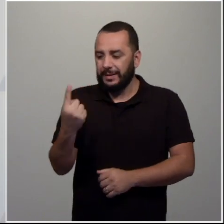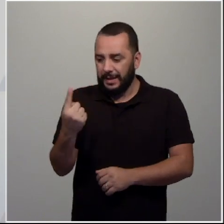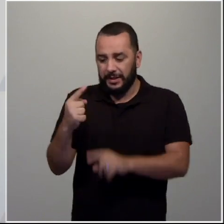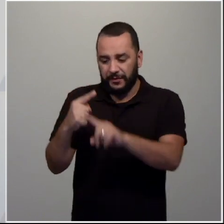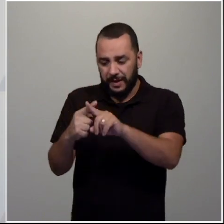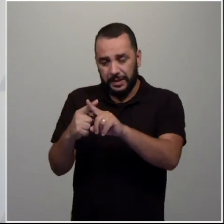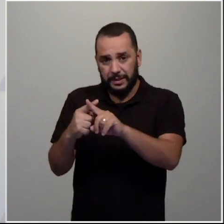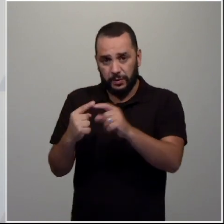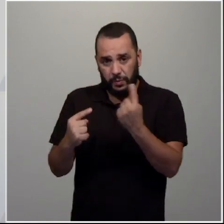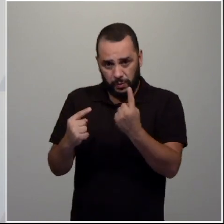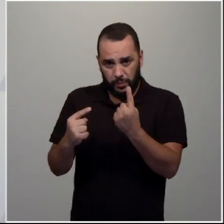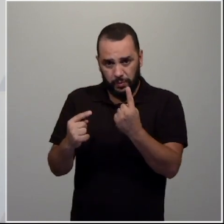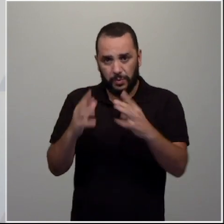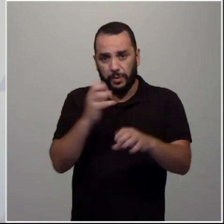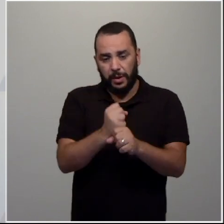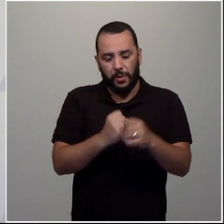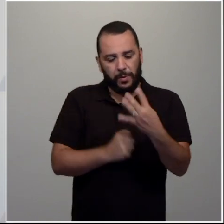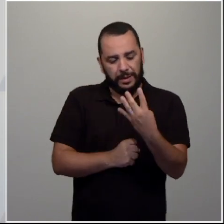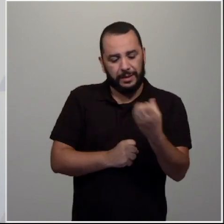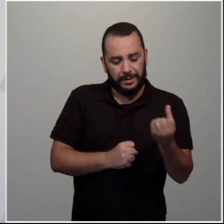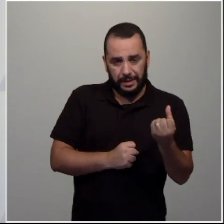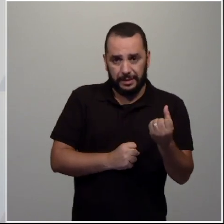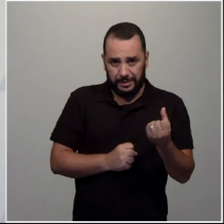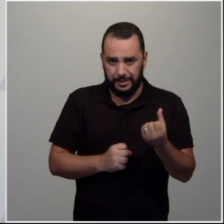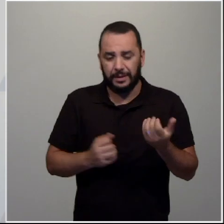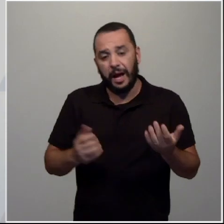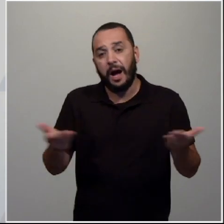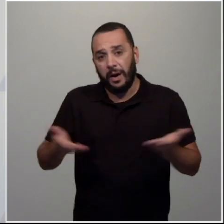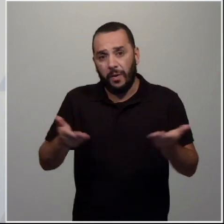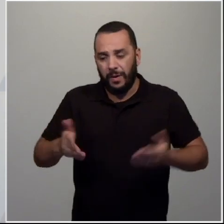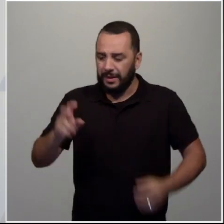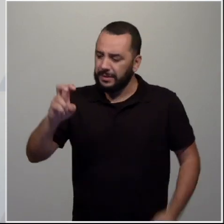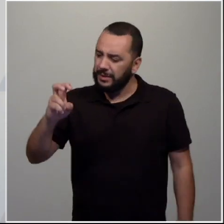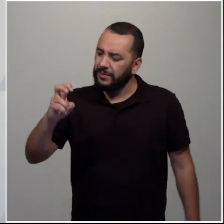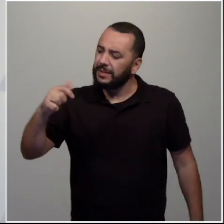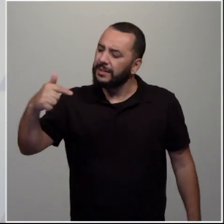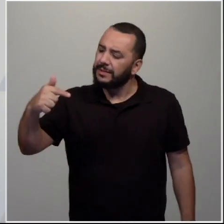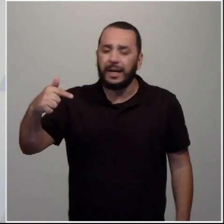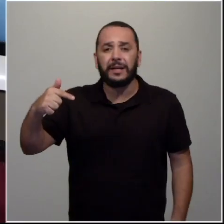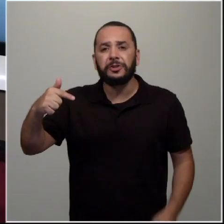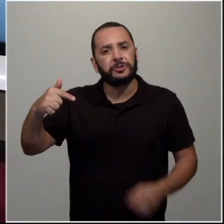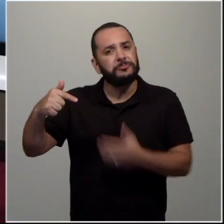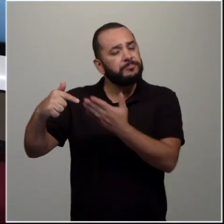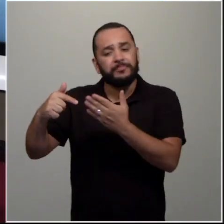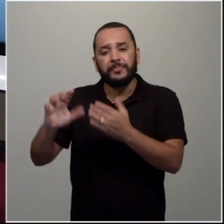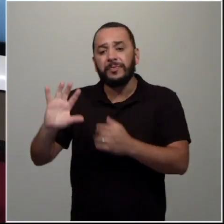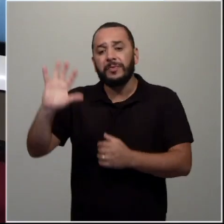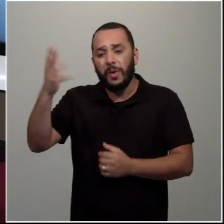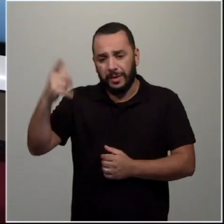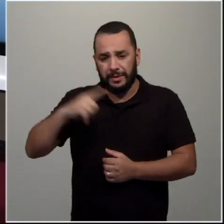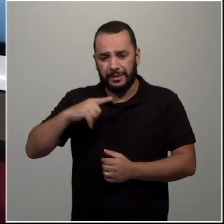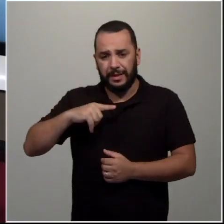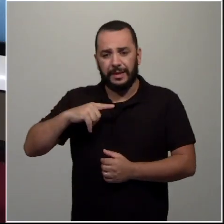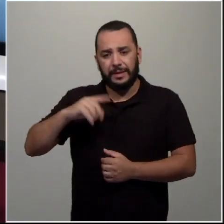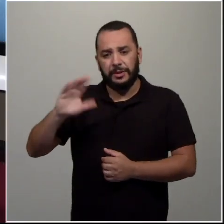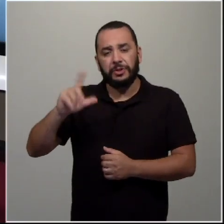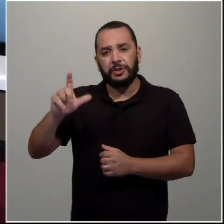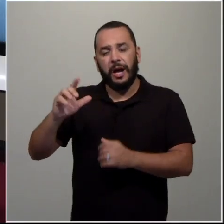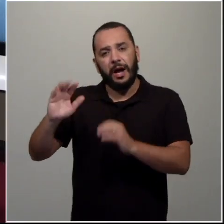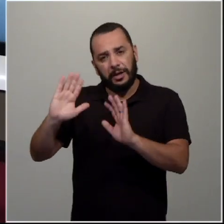caso aqui dodô outro termo do outro número 1057 que acontece a gente deslocou a casa